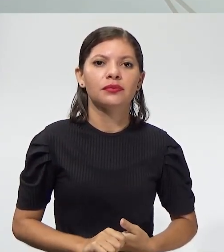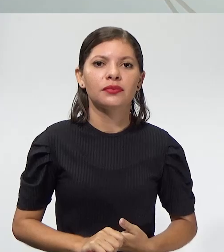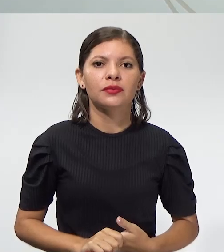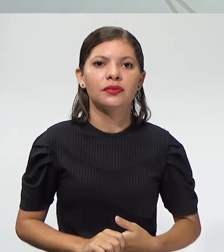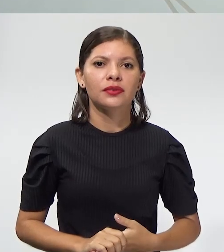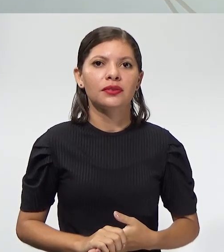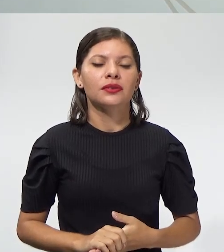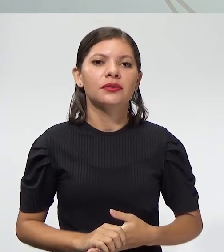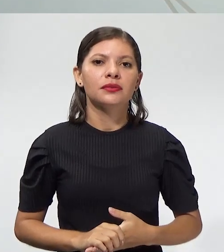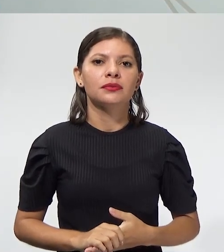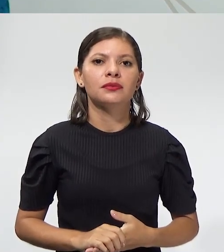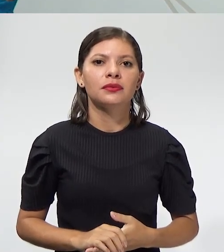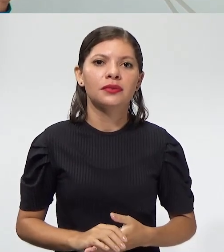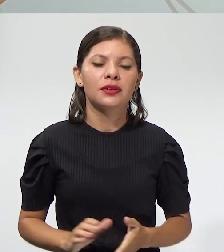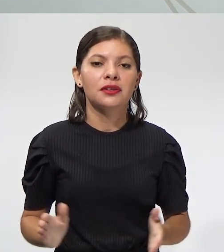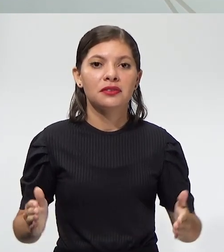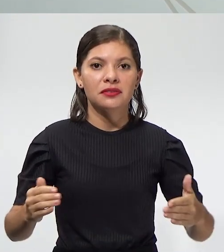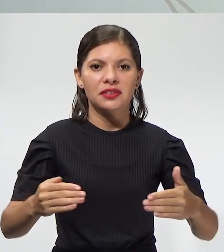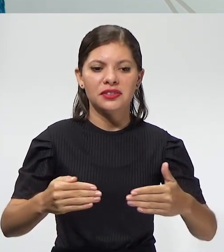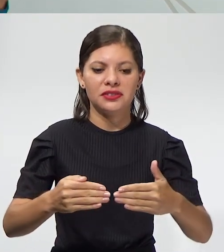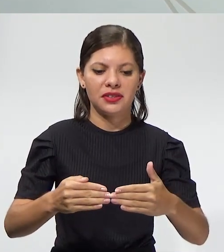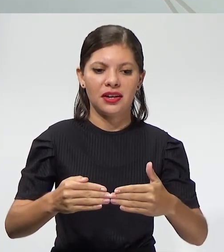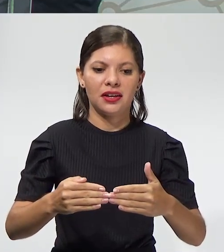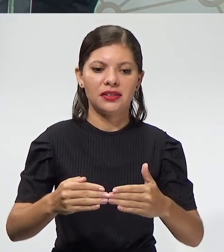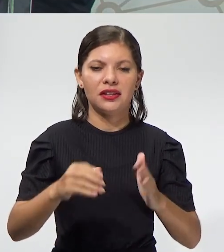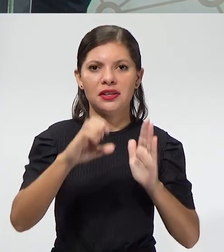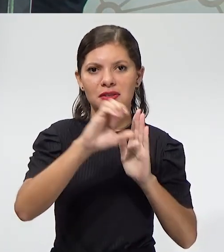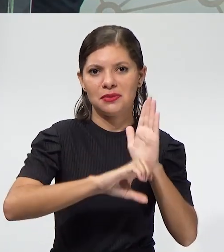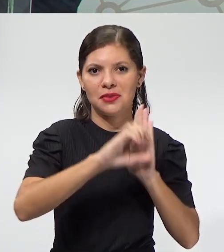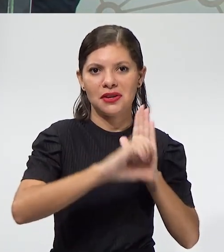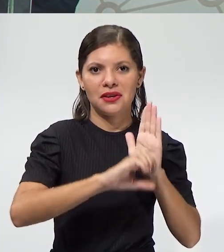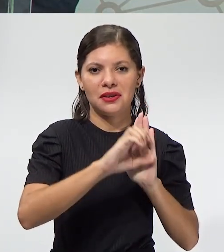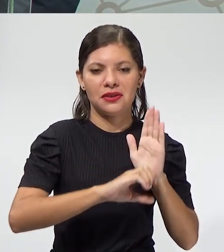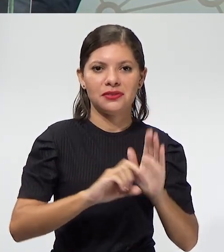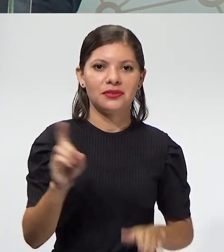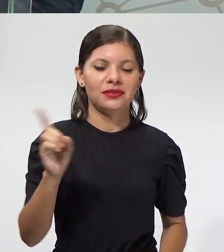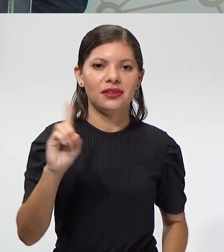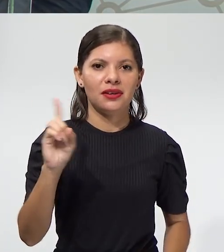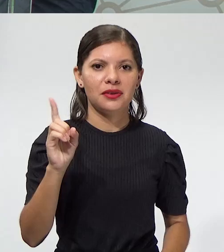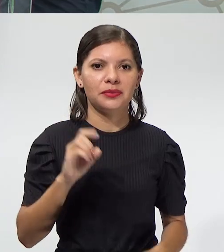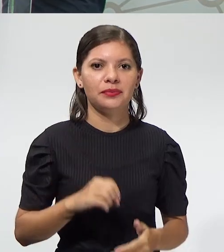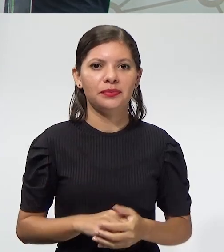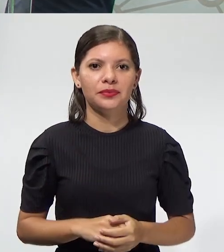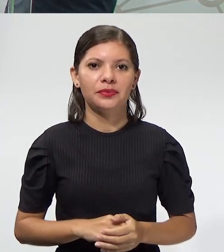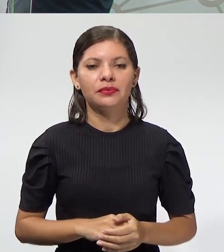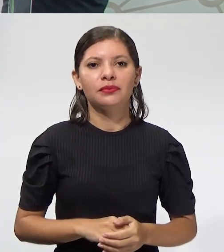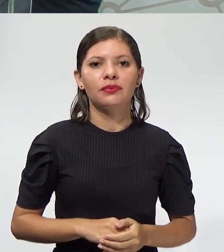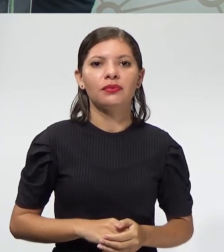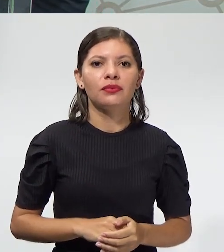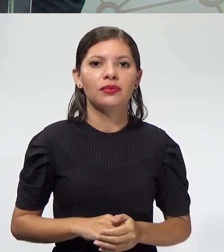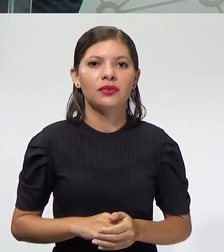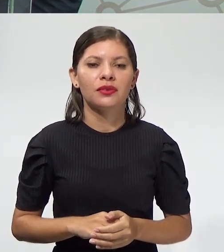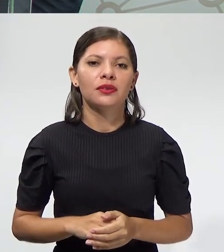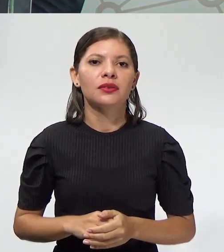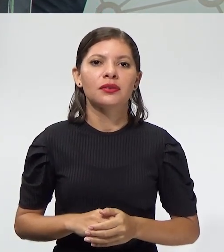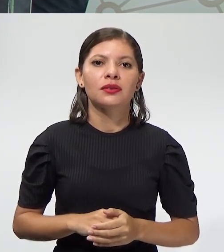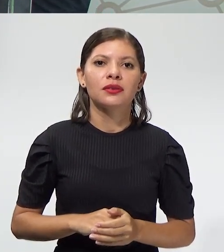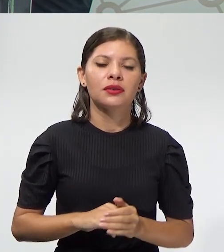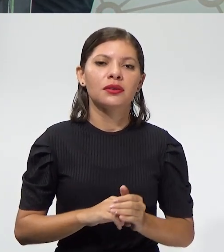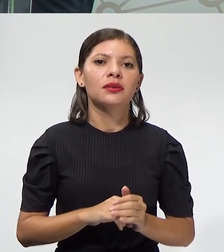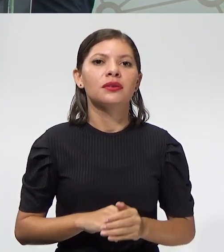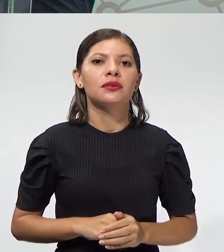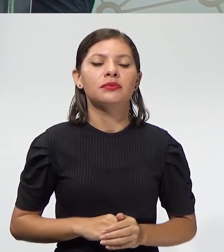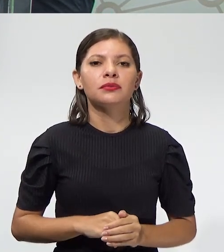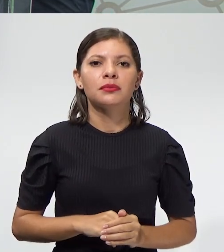numa grade. Por isso, quando a gente fala de grade curricular, né, professor Saulo? Isso. A gente imagina que os conteúdos estão todos dentro de uma grade e eles não